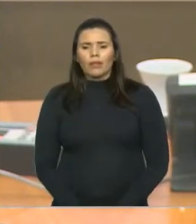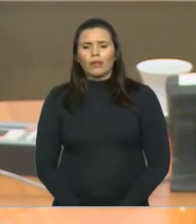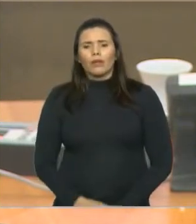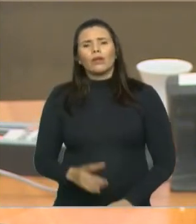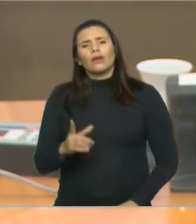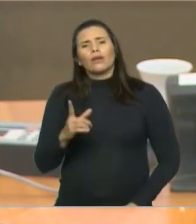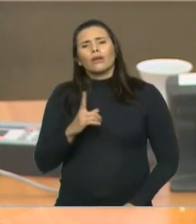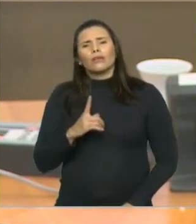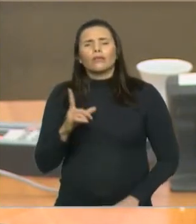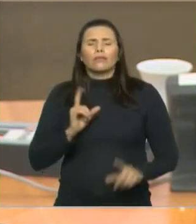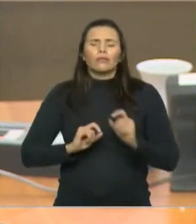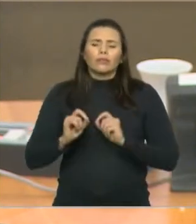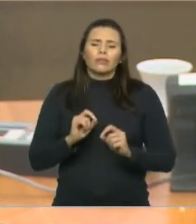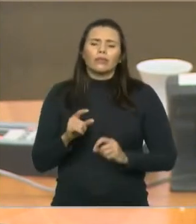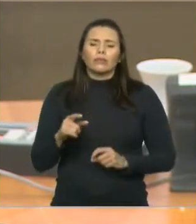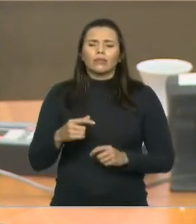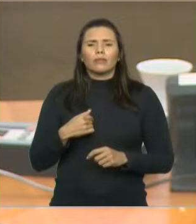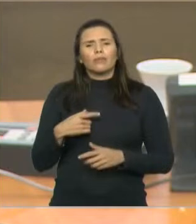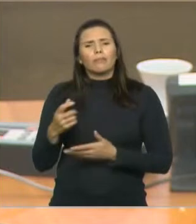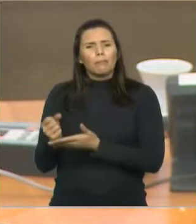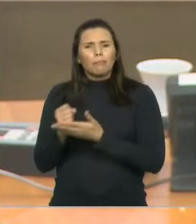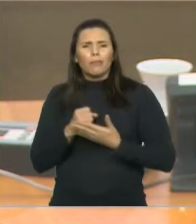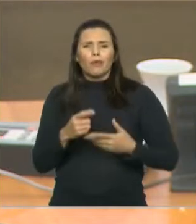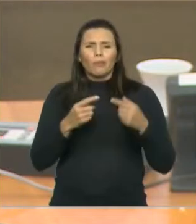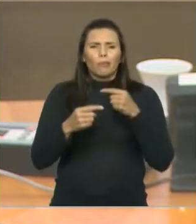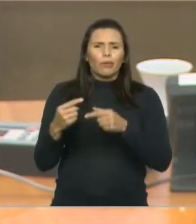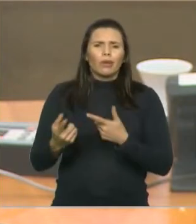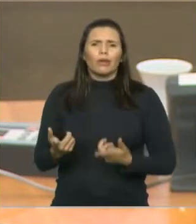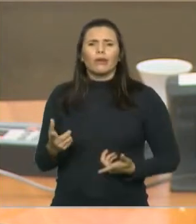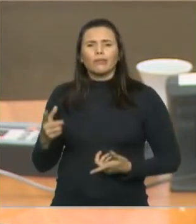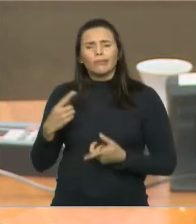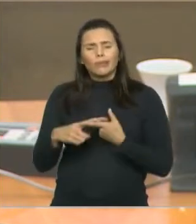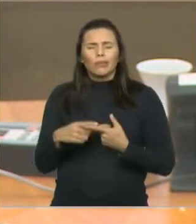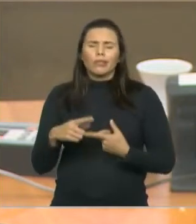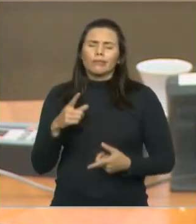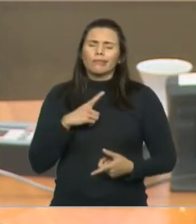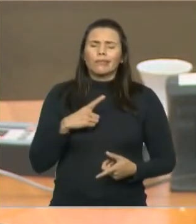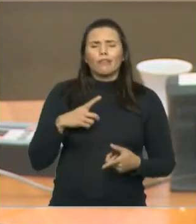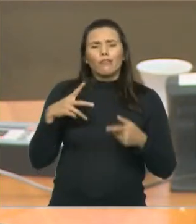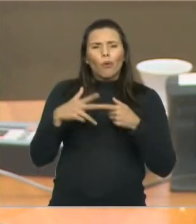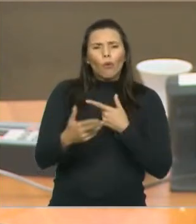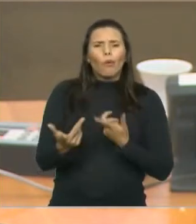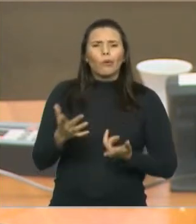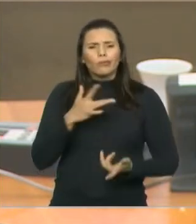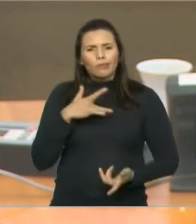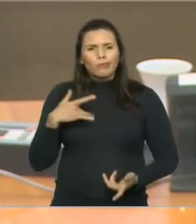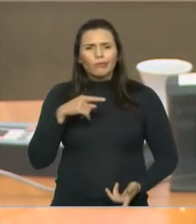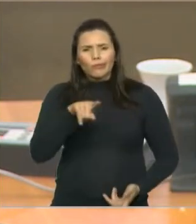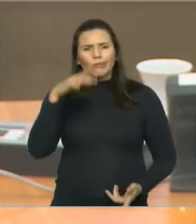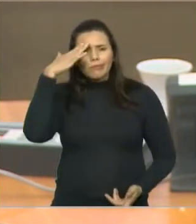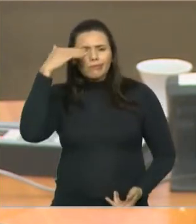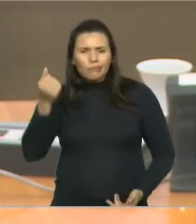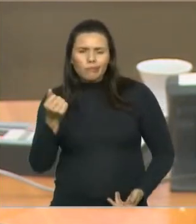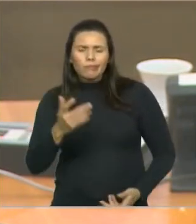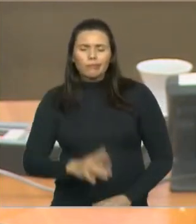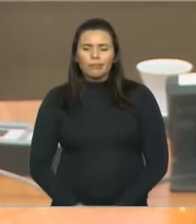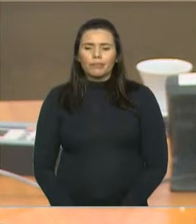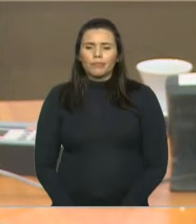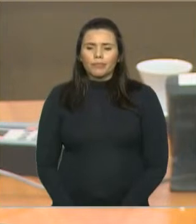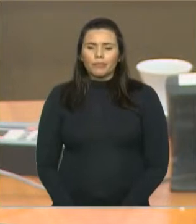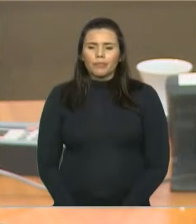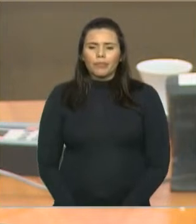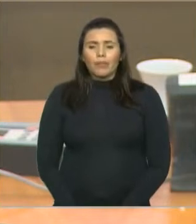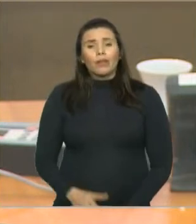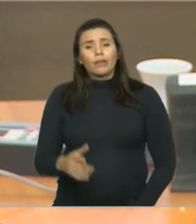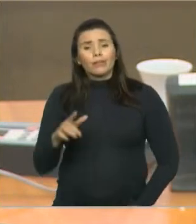apoio político, que eu peço o apoio dessa casa, para fazer frente à política do Ministério, mas depende de um segundo